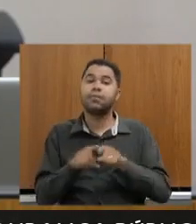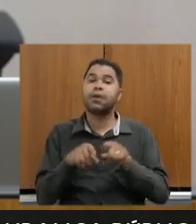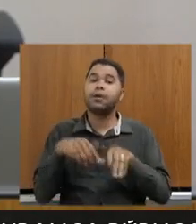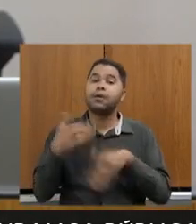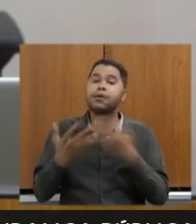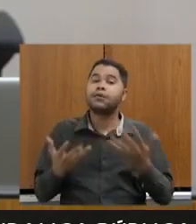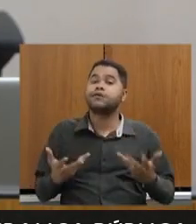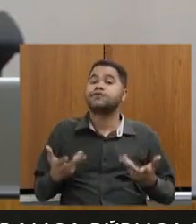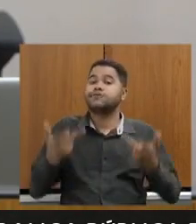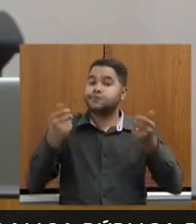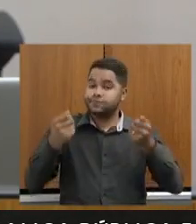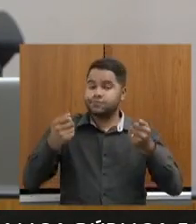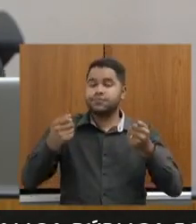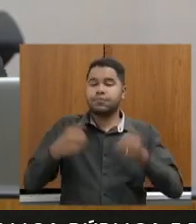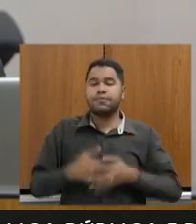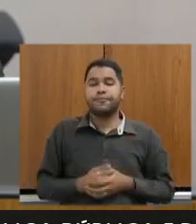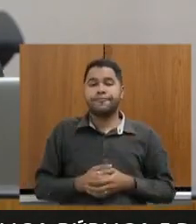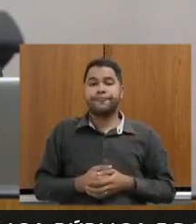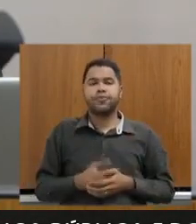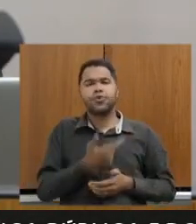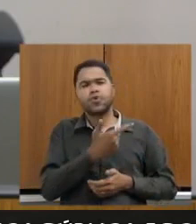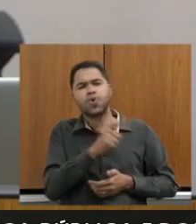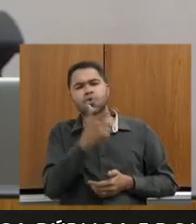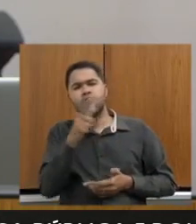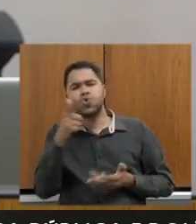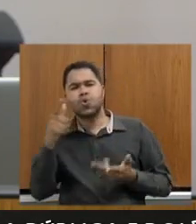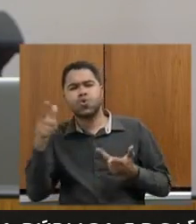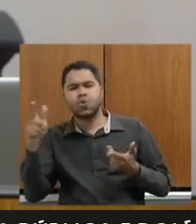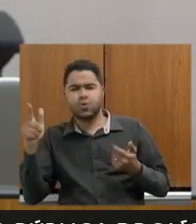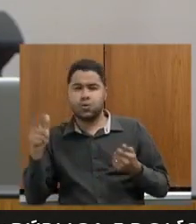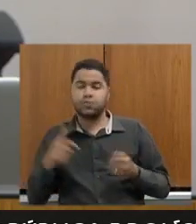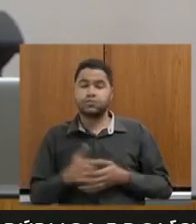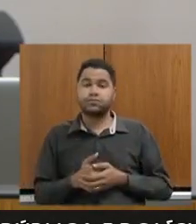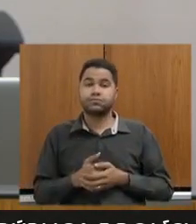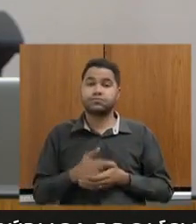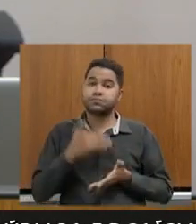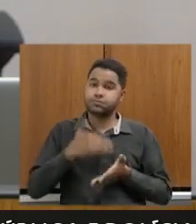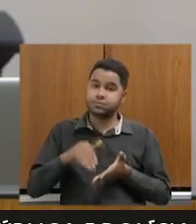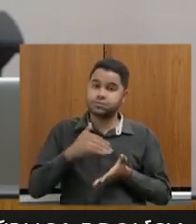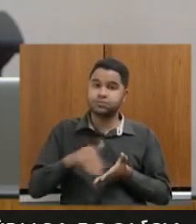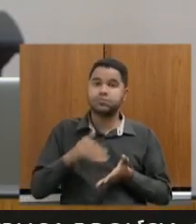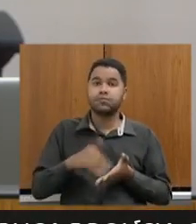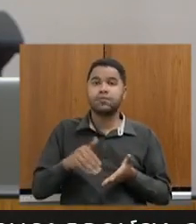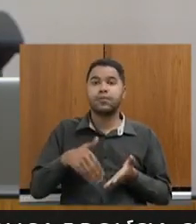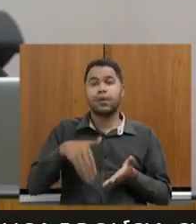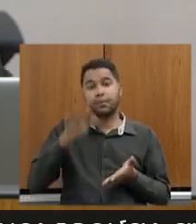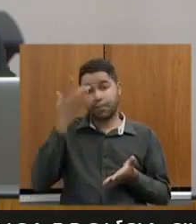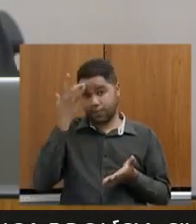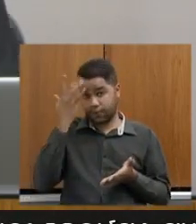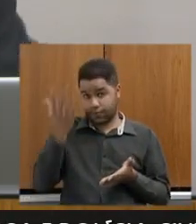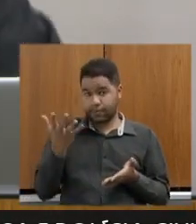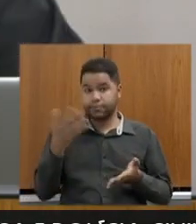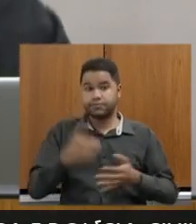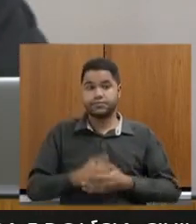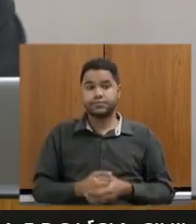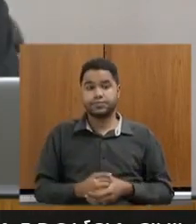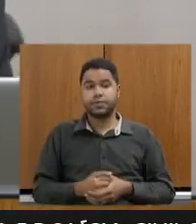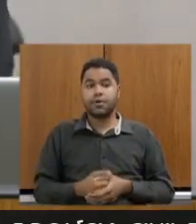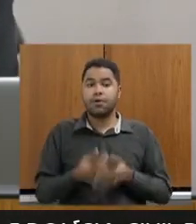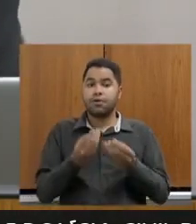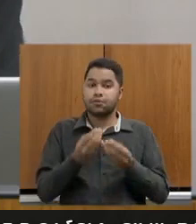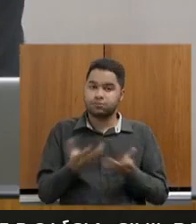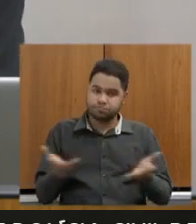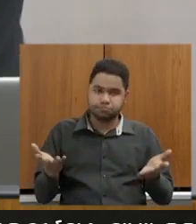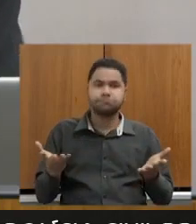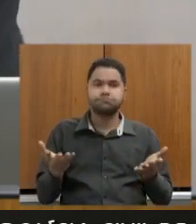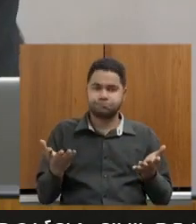da por Estadual de Segurança Pública entre outras medidas que que a secretaria tem até mais facilidade para